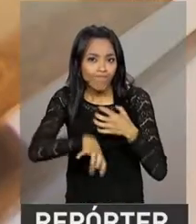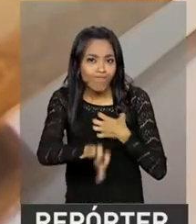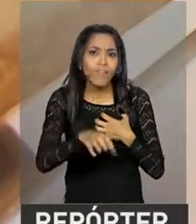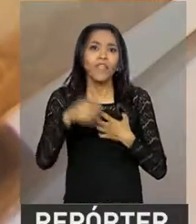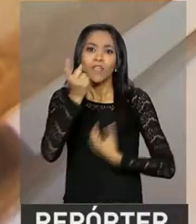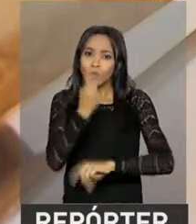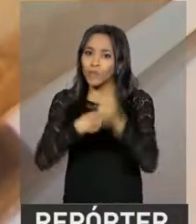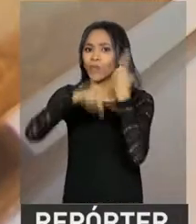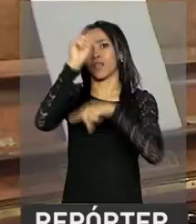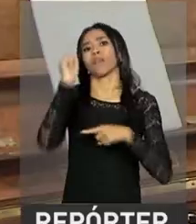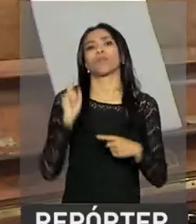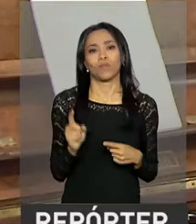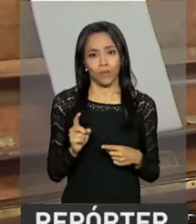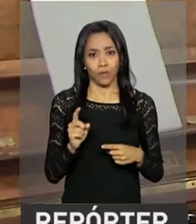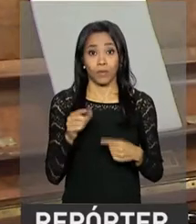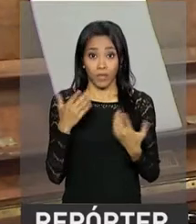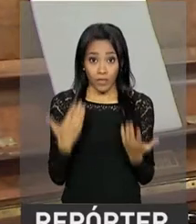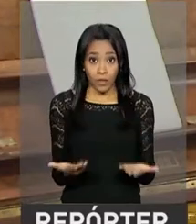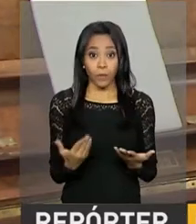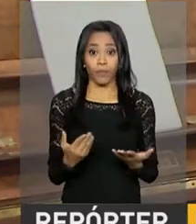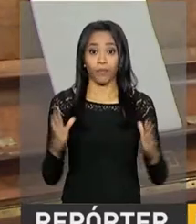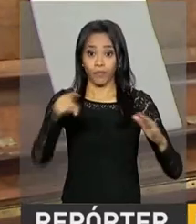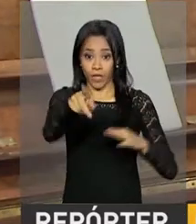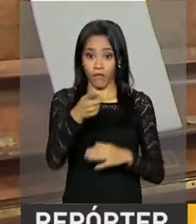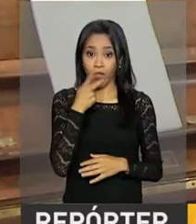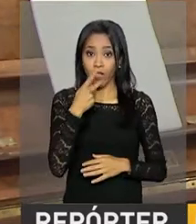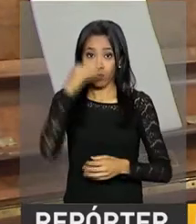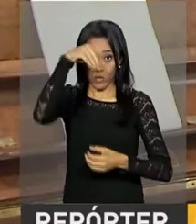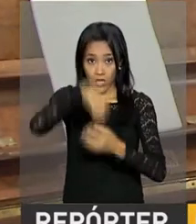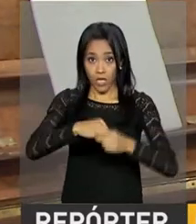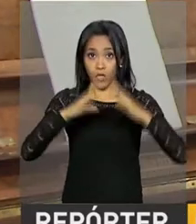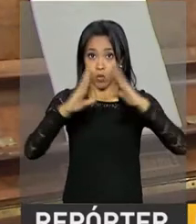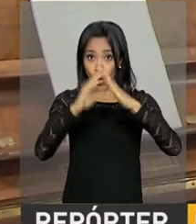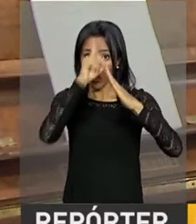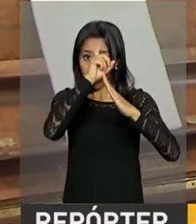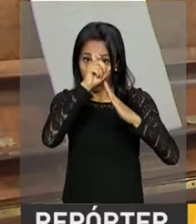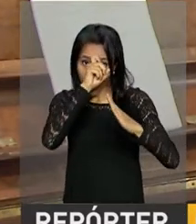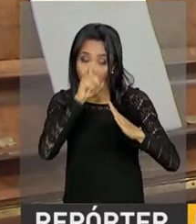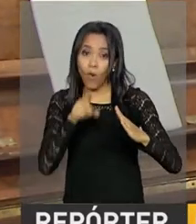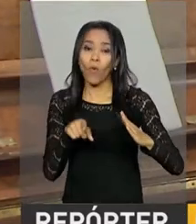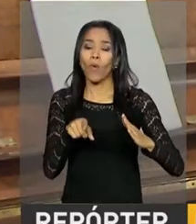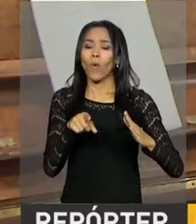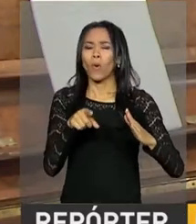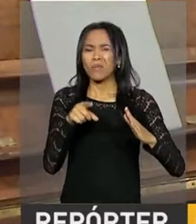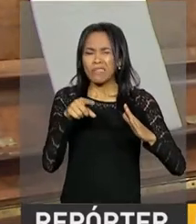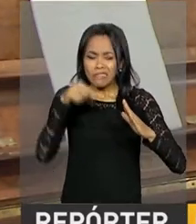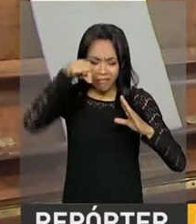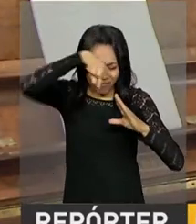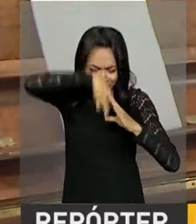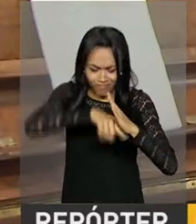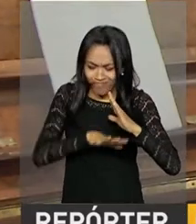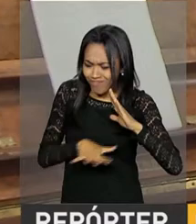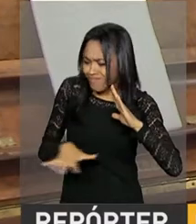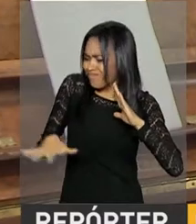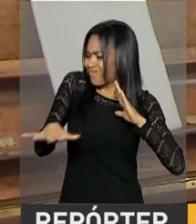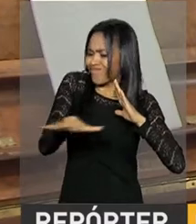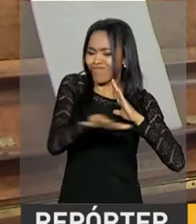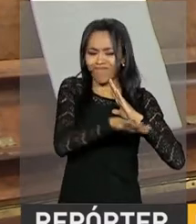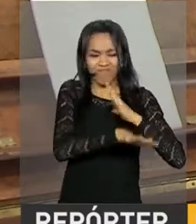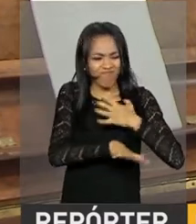sucesso do tratamento no hospital ele está submerso assim no mundo de